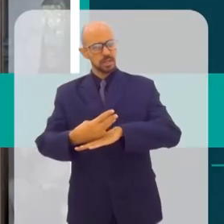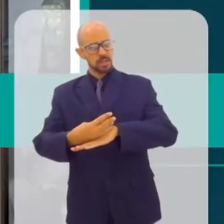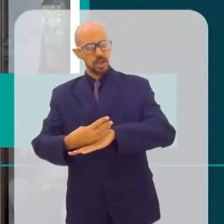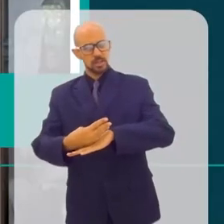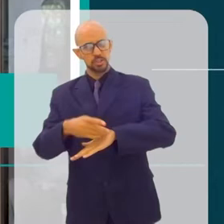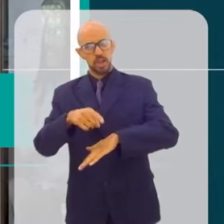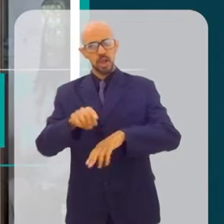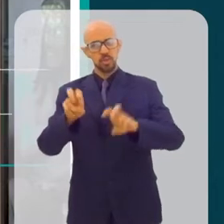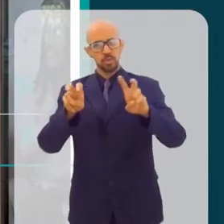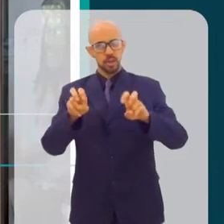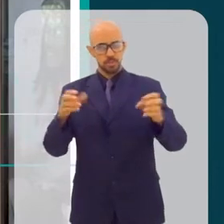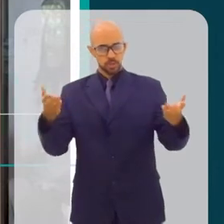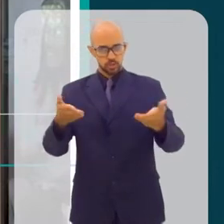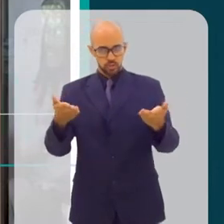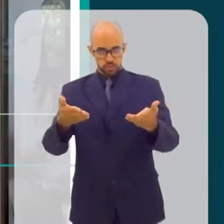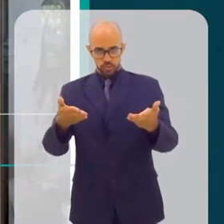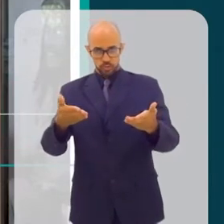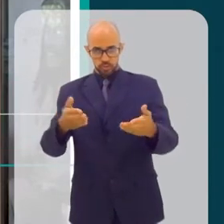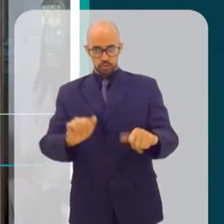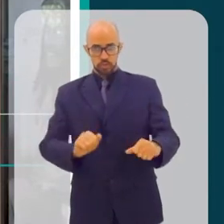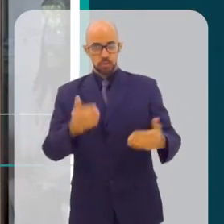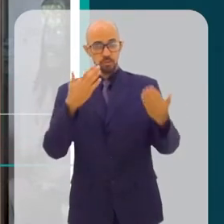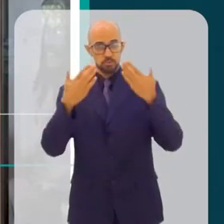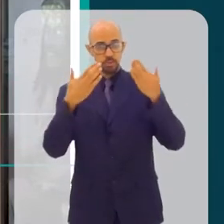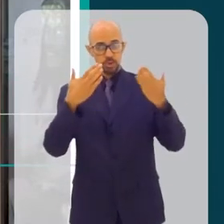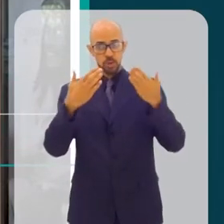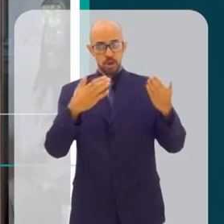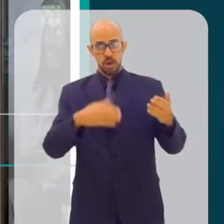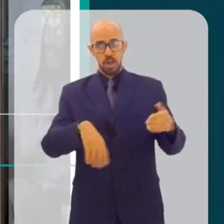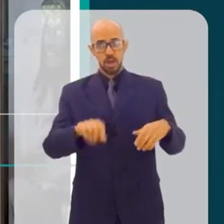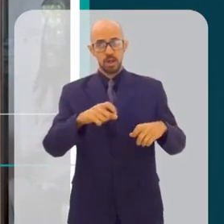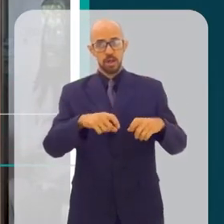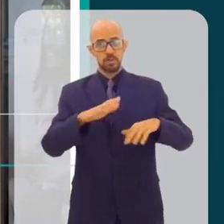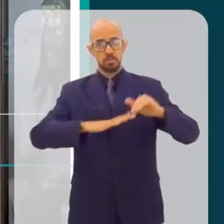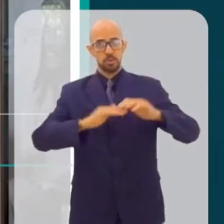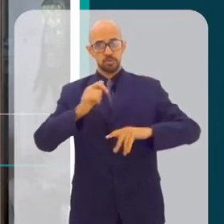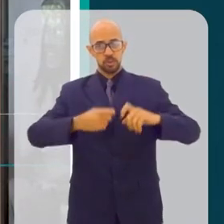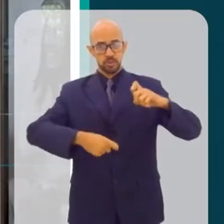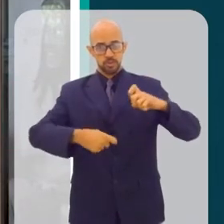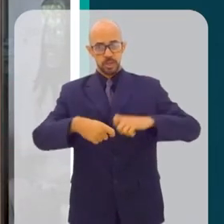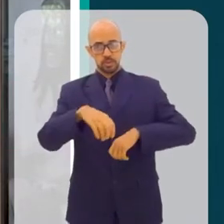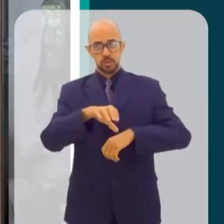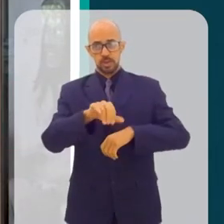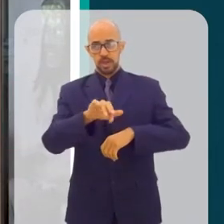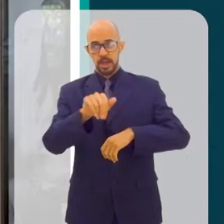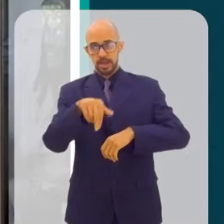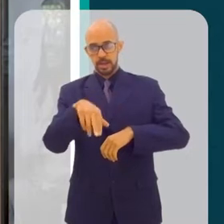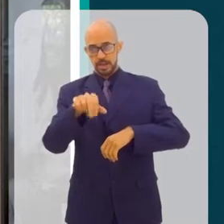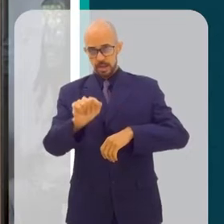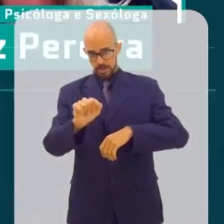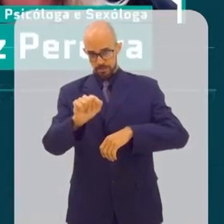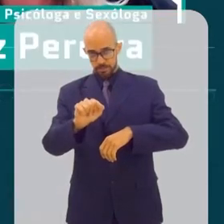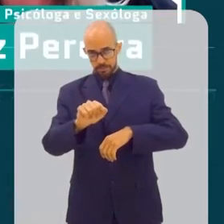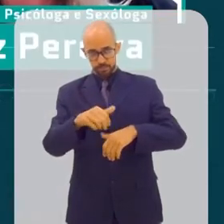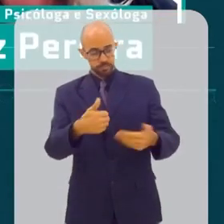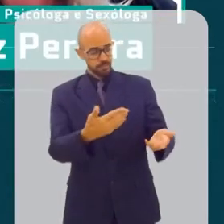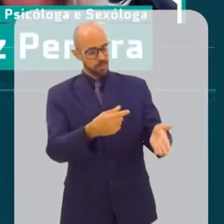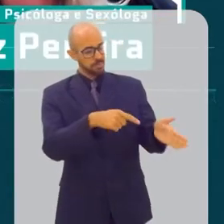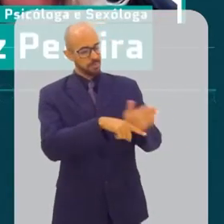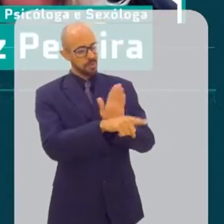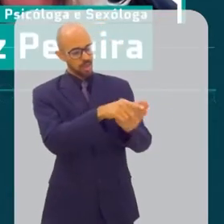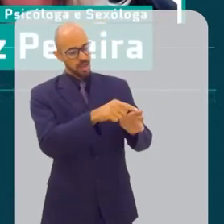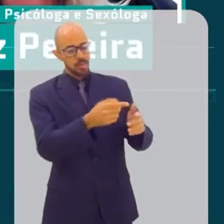Sexualidade na terceira idade é o tema que estamos discutindo aqui hoje com a psicóloga e sexóloga Karina Tomás.